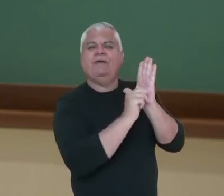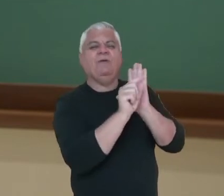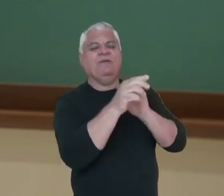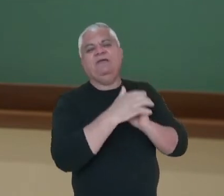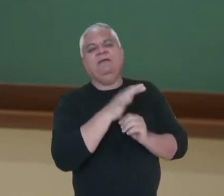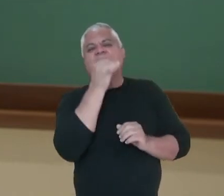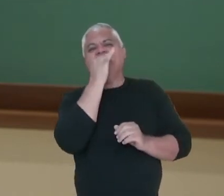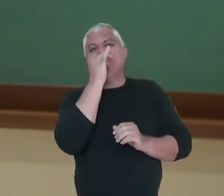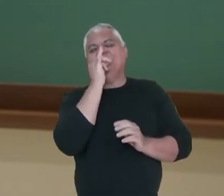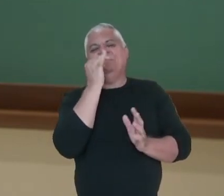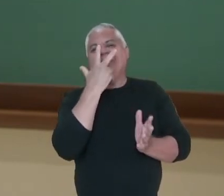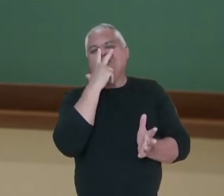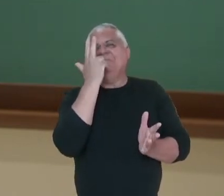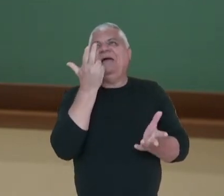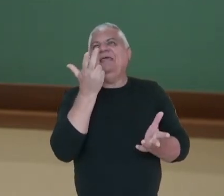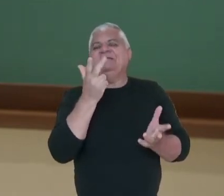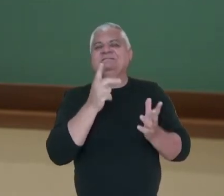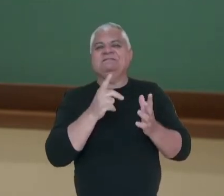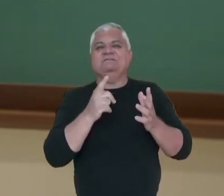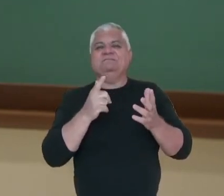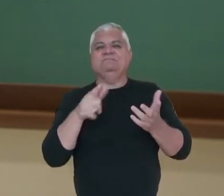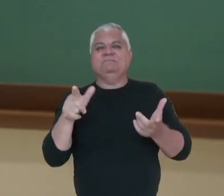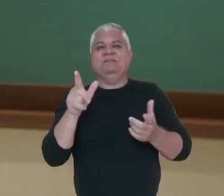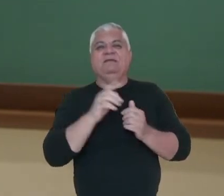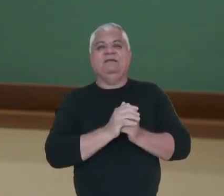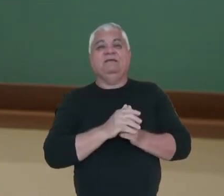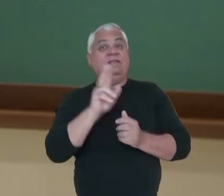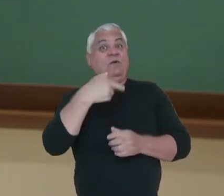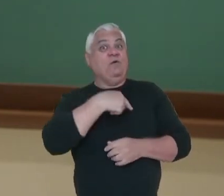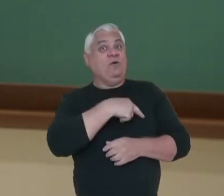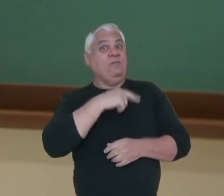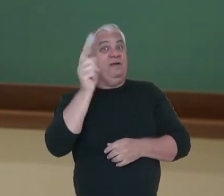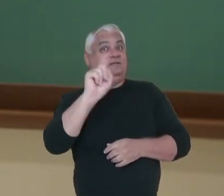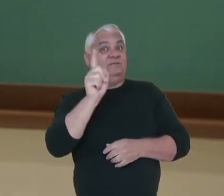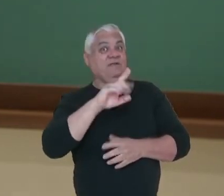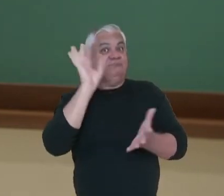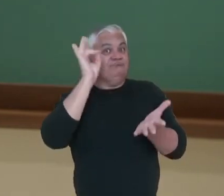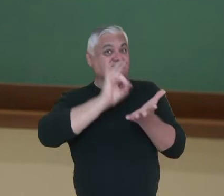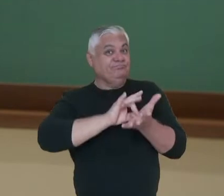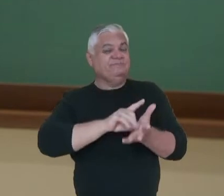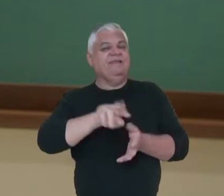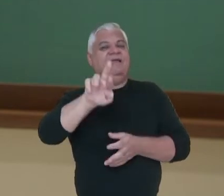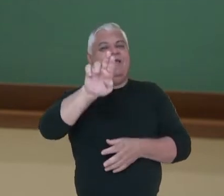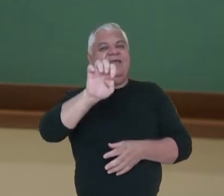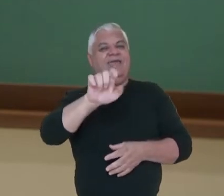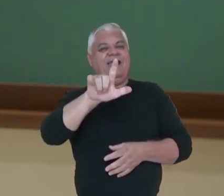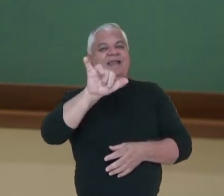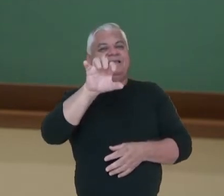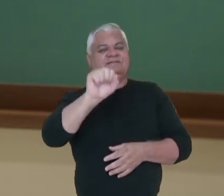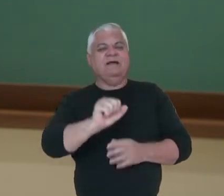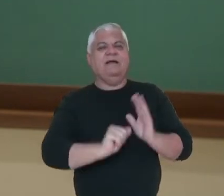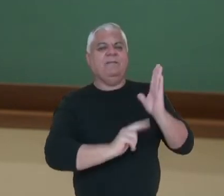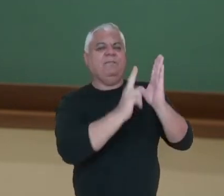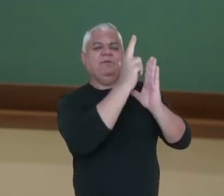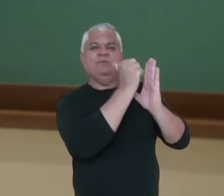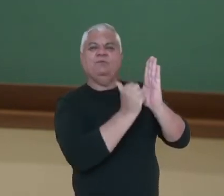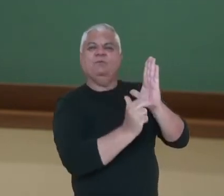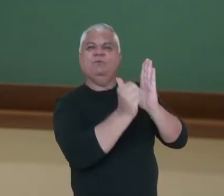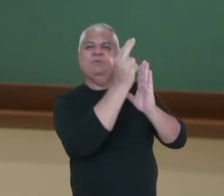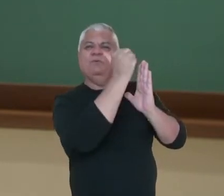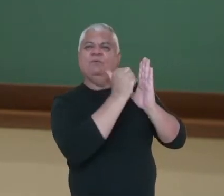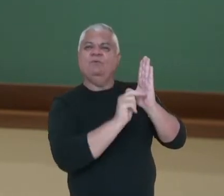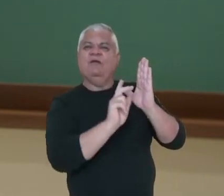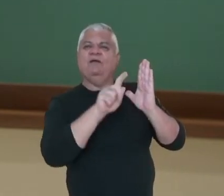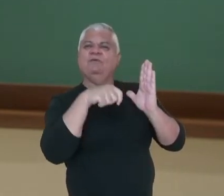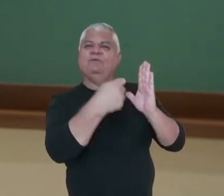colocar assim, que ela. Ele não era romântico, não, minto, ele era um pintor realista. Ele fez uma pintura e essa pintura chocou o pessoal, porque